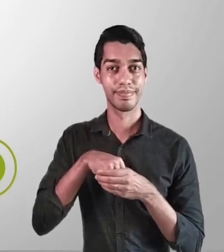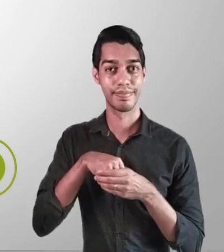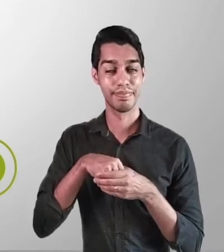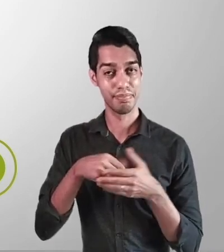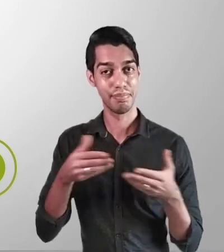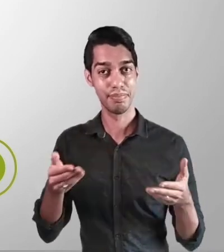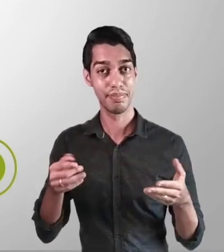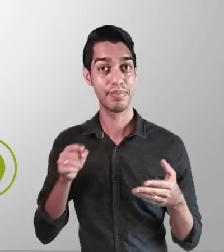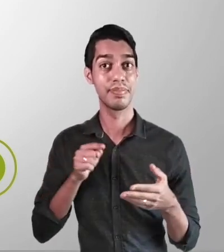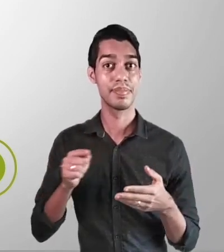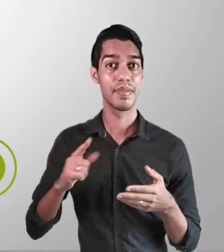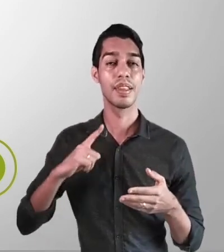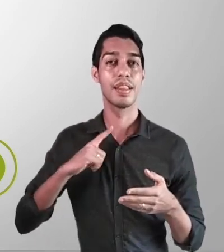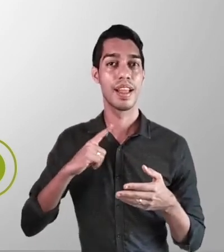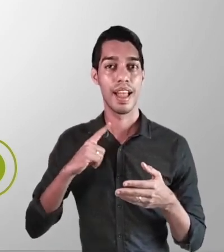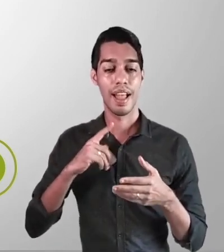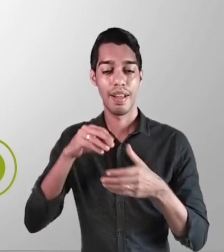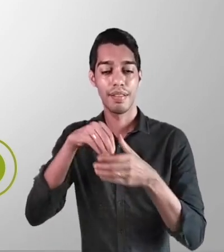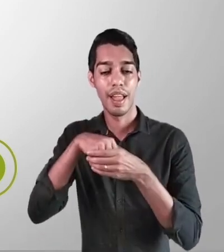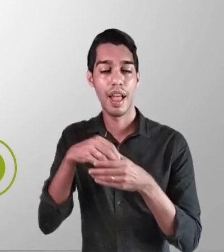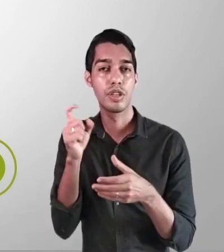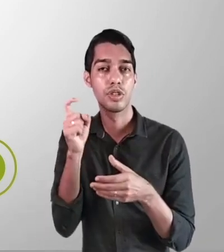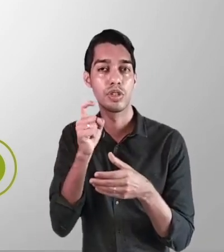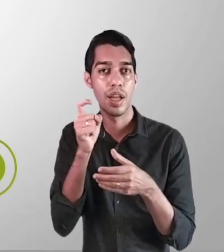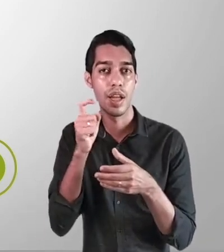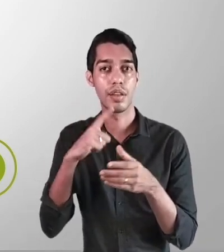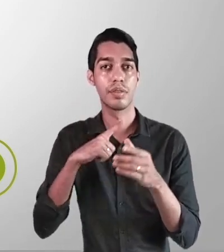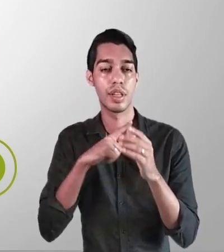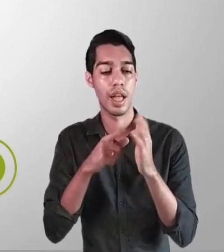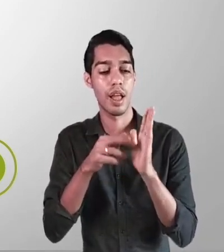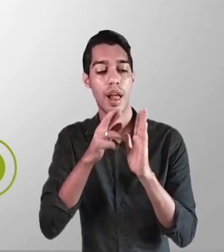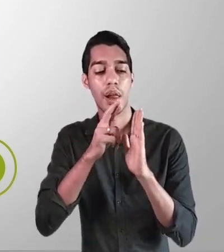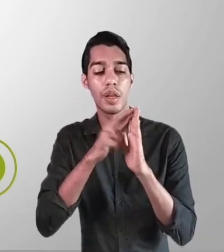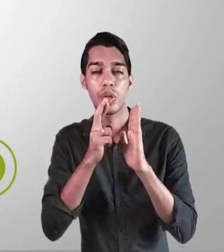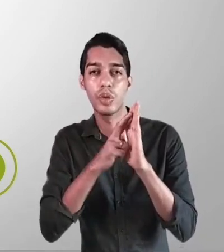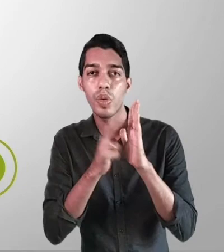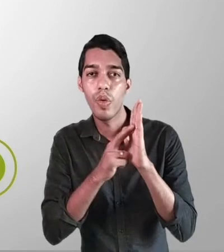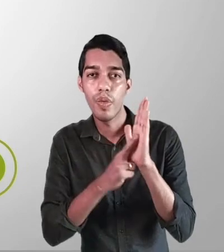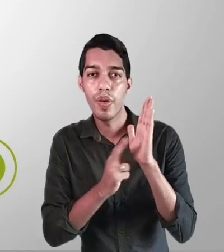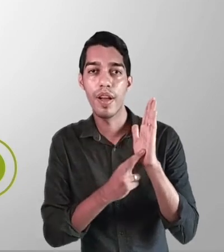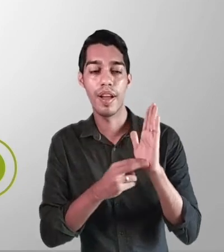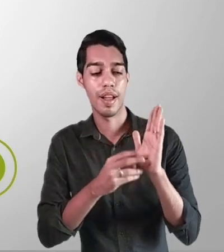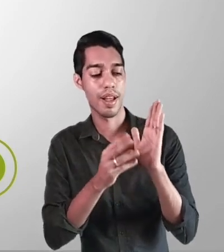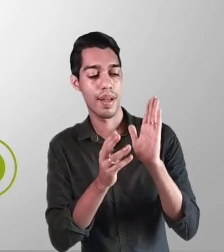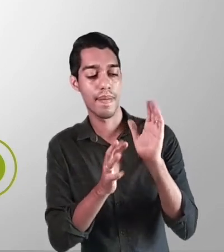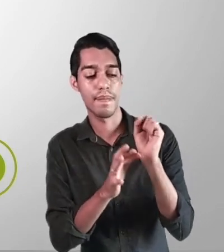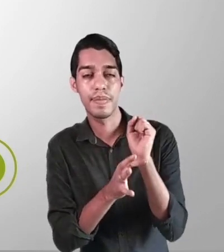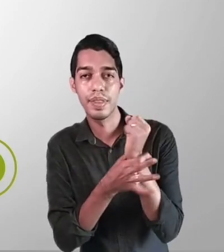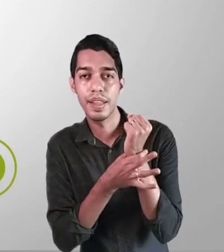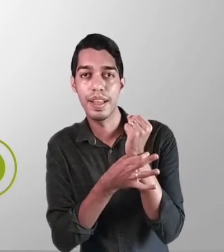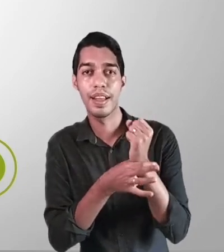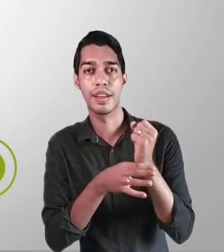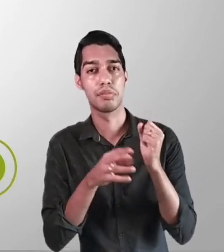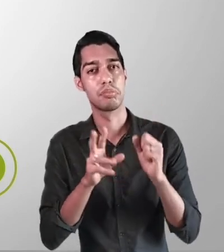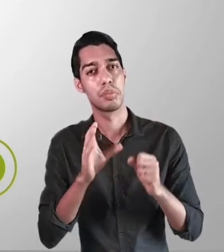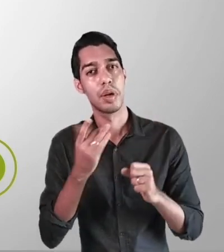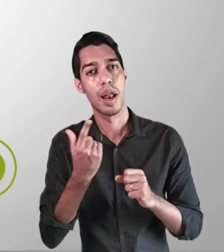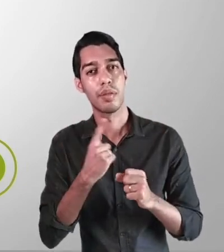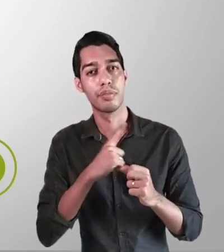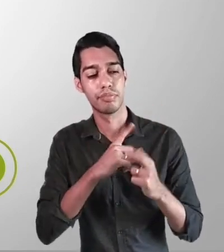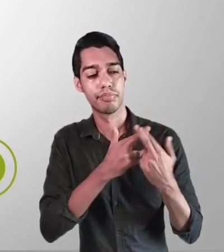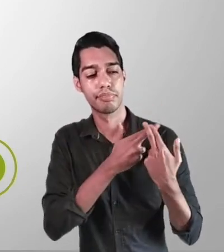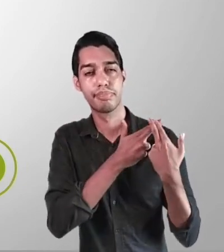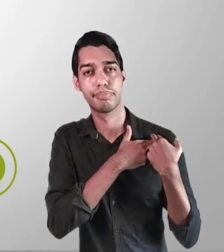elas simplificaram muito na sua estrutura regulatória, na sua obrigação regulatória, passando, obviamente, uma responsabilidade muito